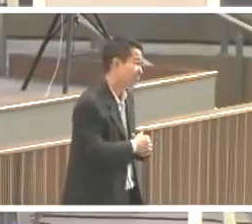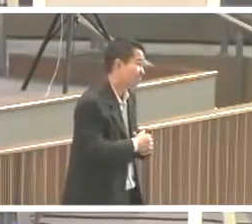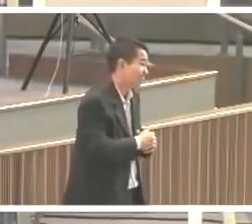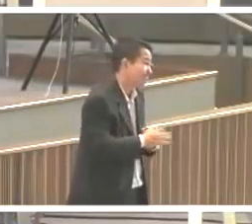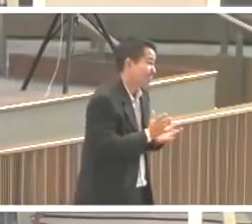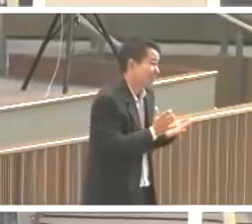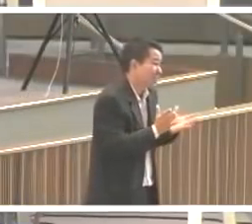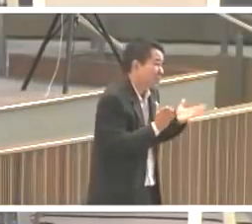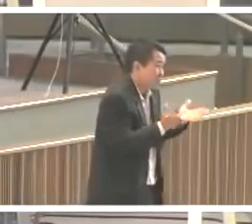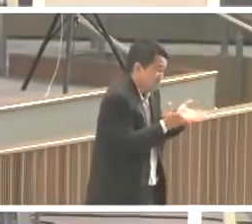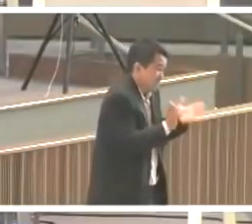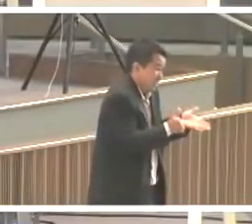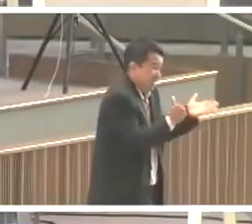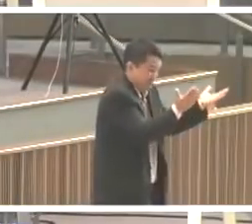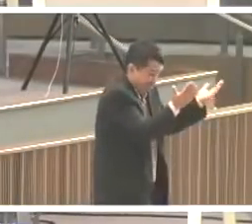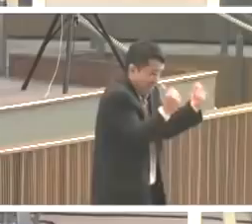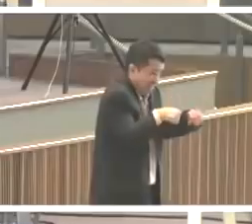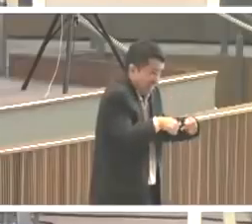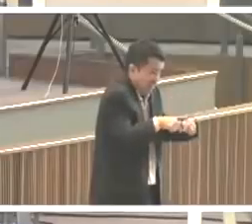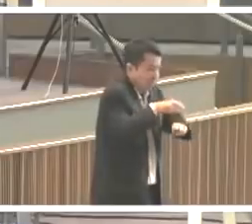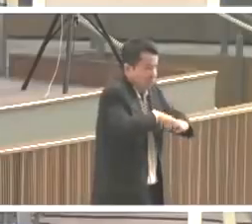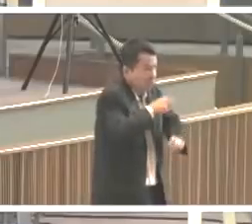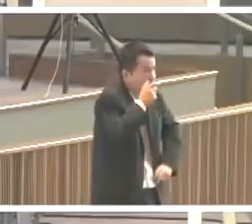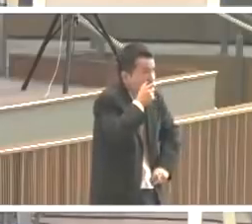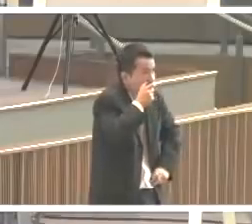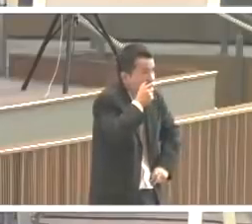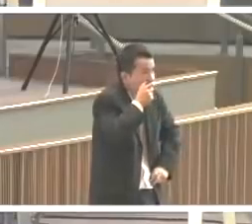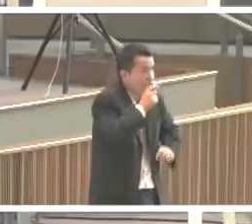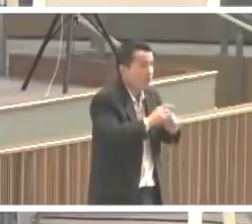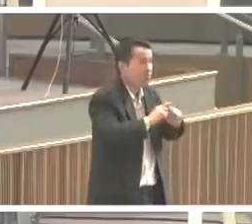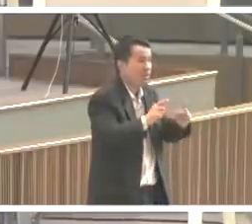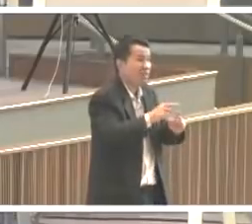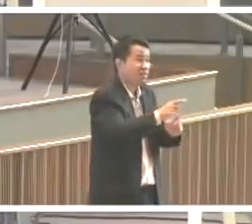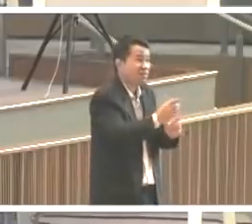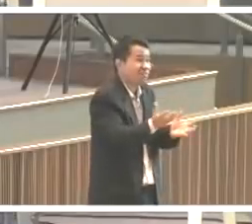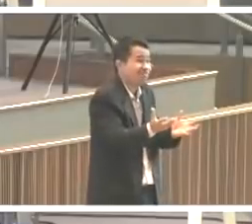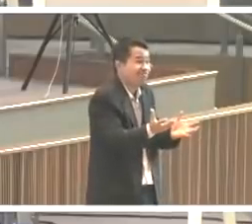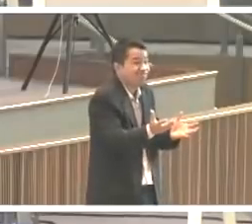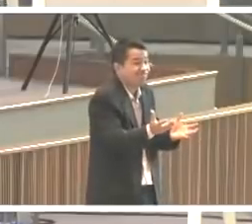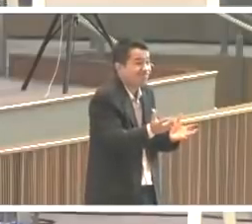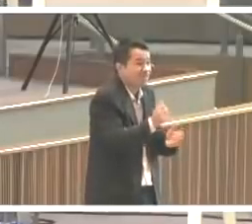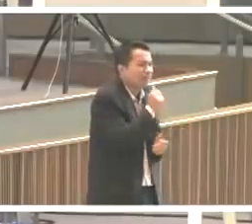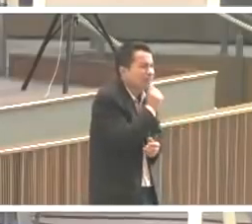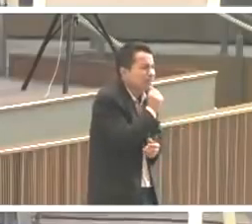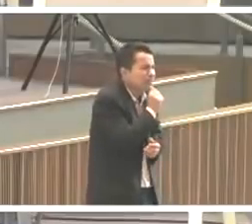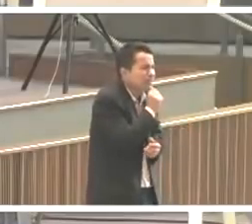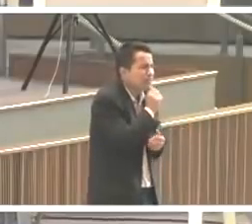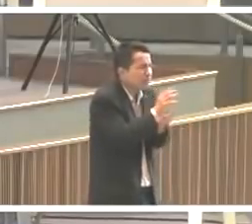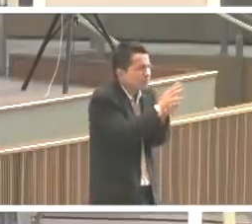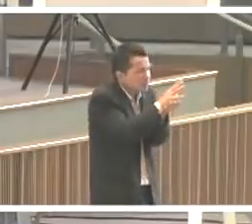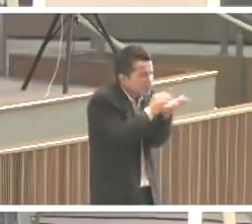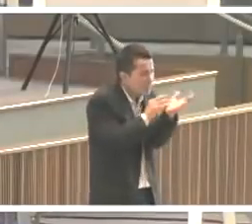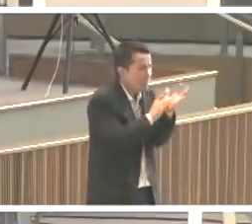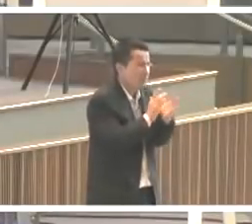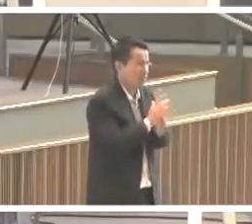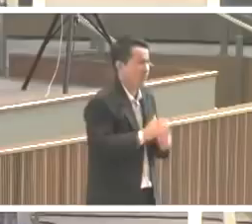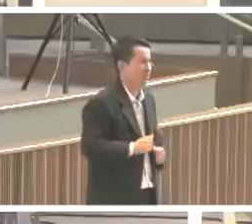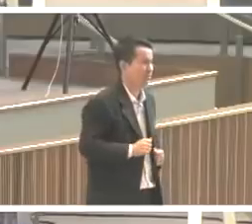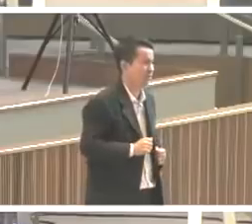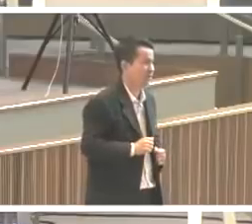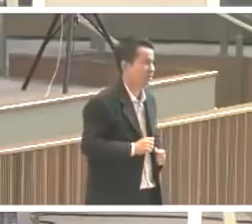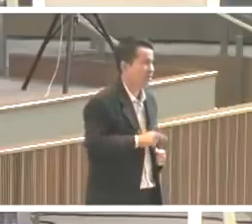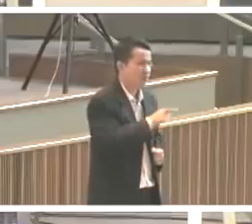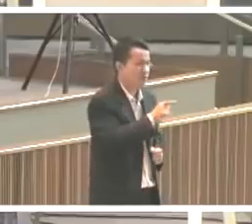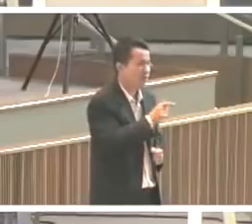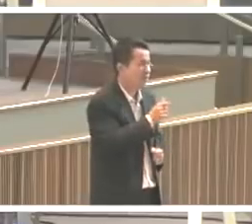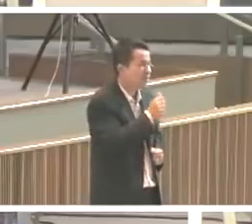a Jesus, um dia você já conheceu o projeto de Deus para você, mas por